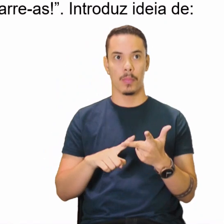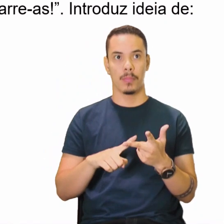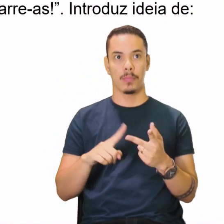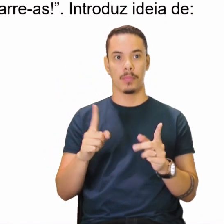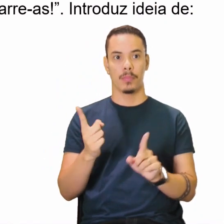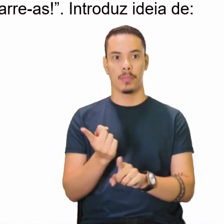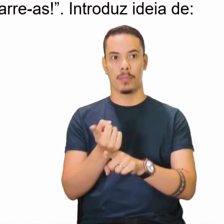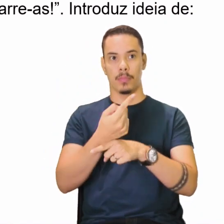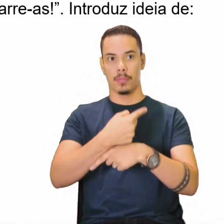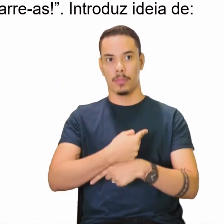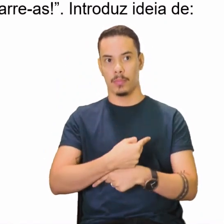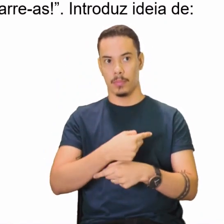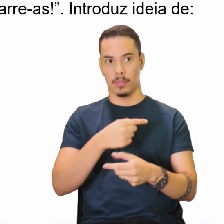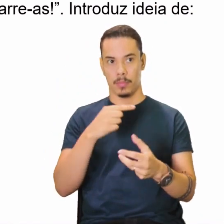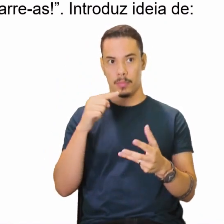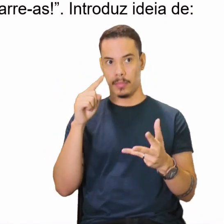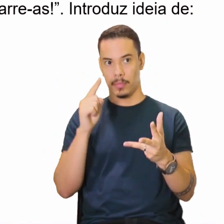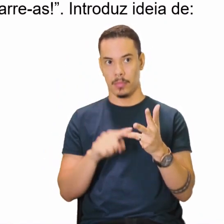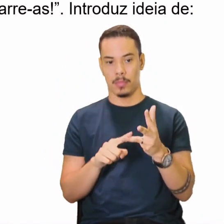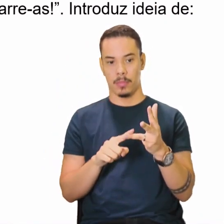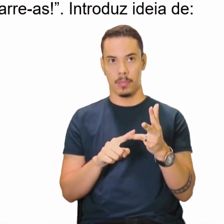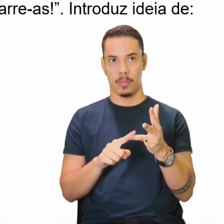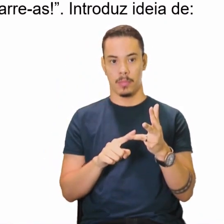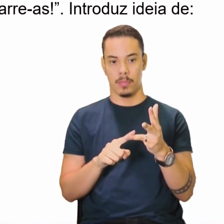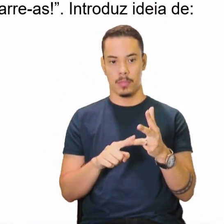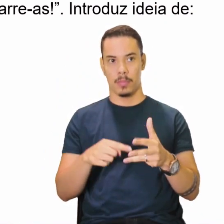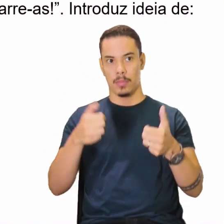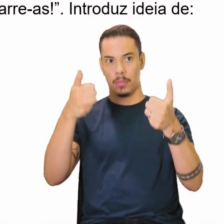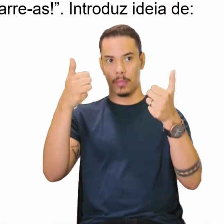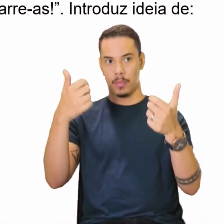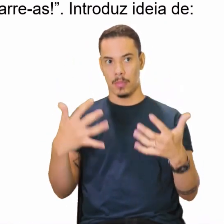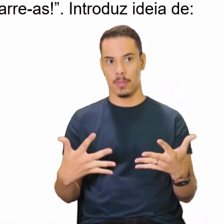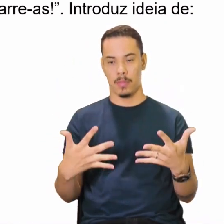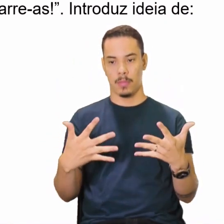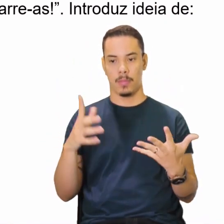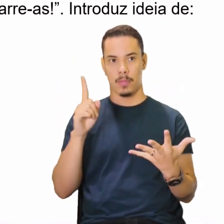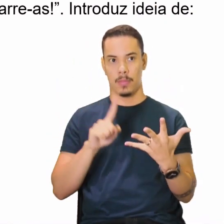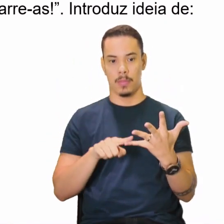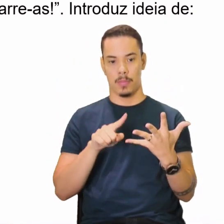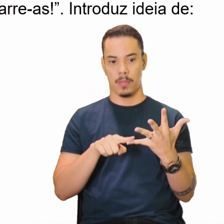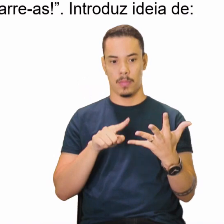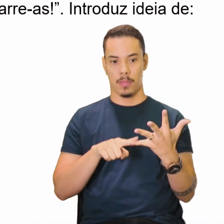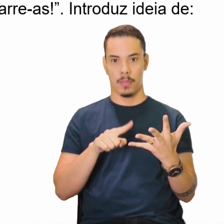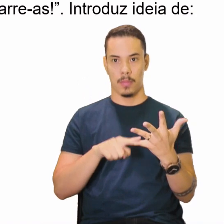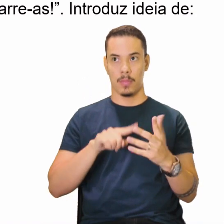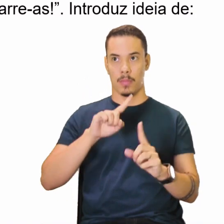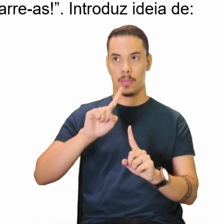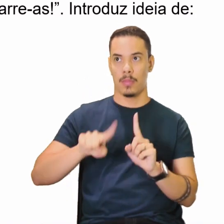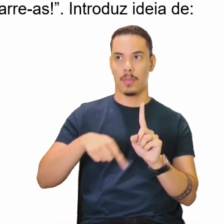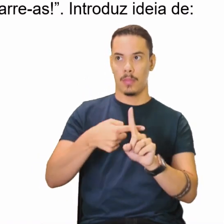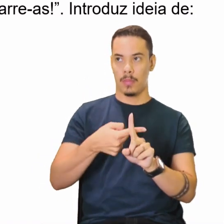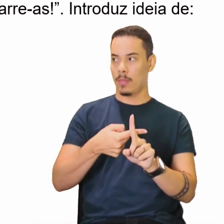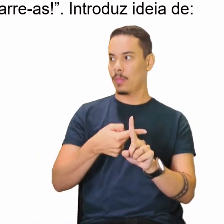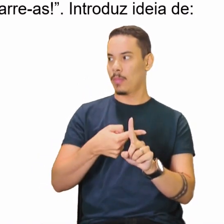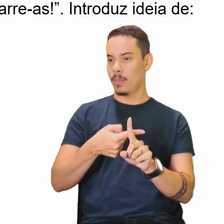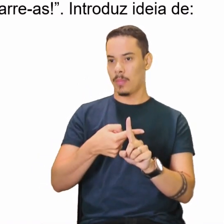C, oposição, letra D, explicação, letra E,